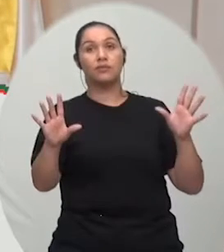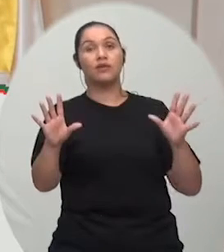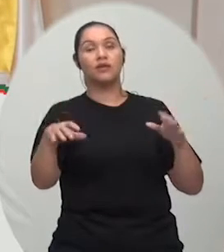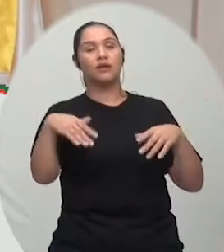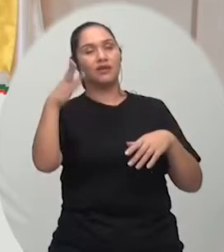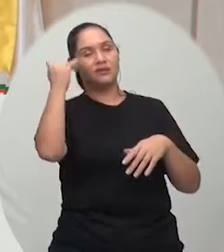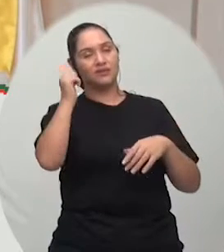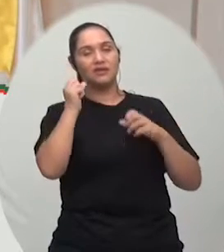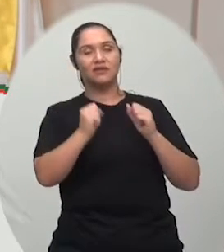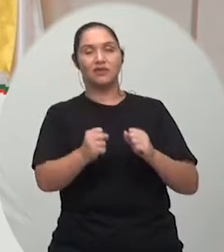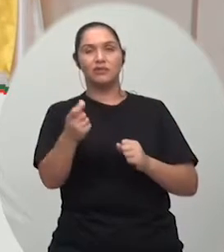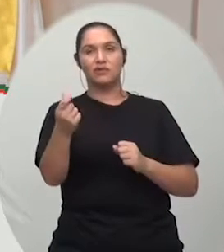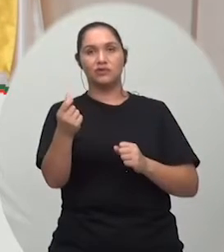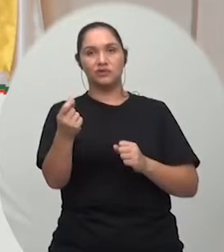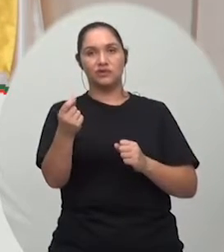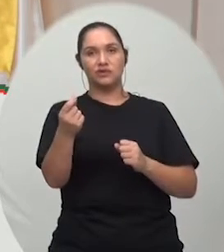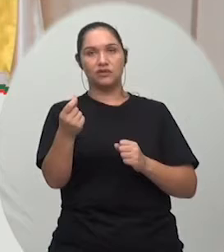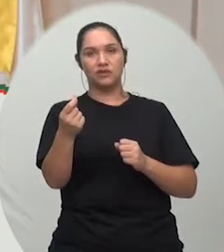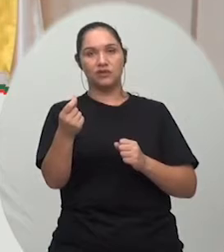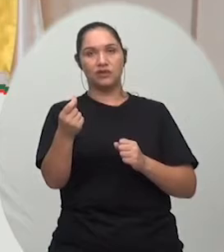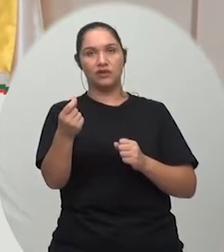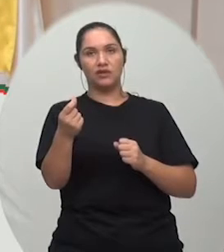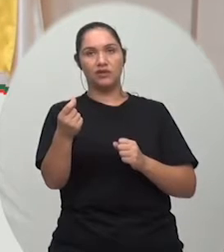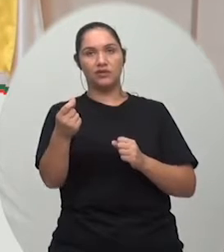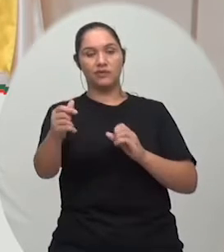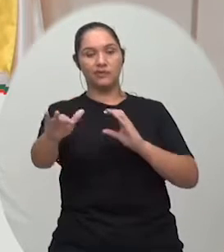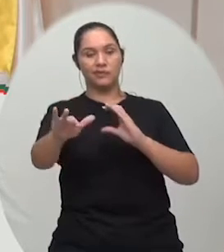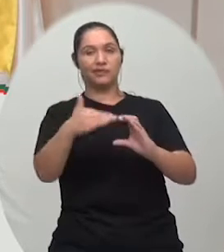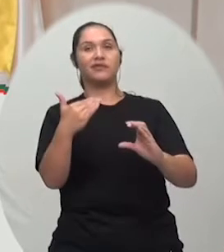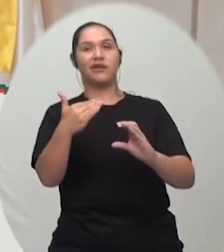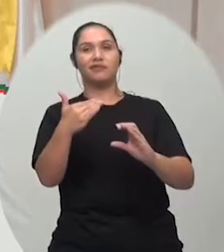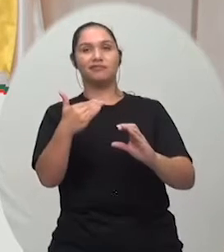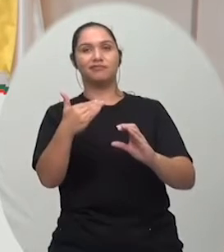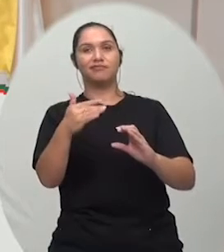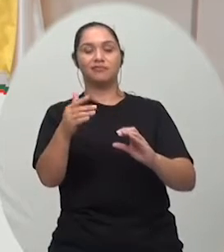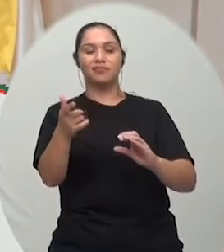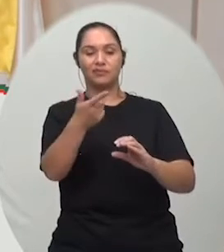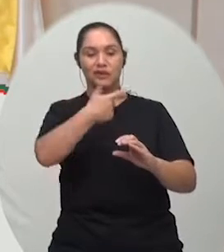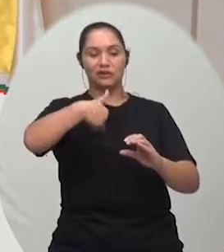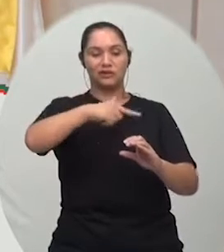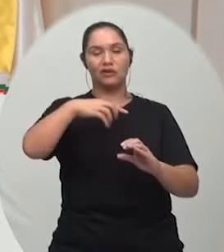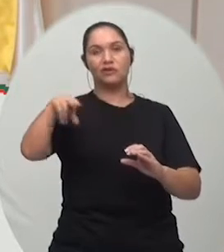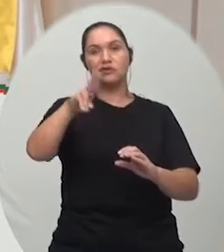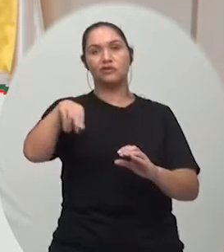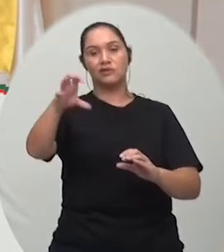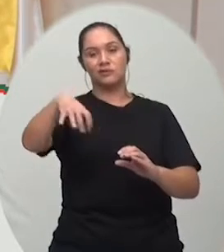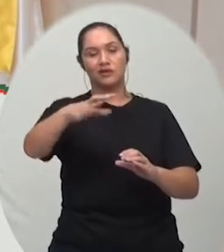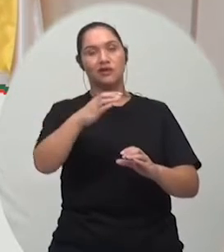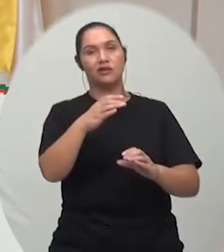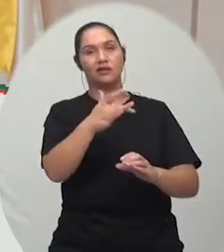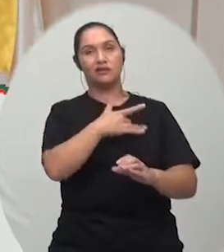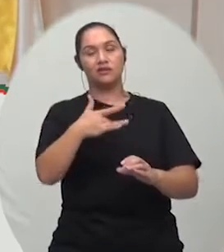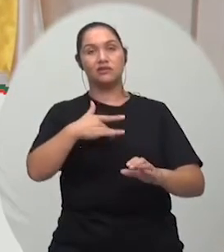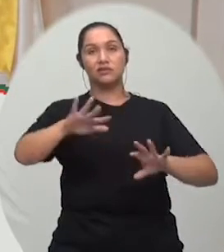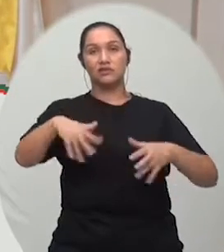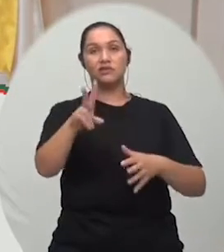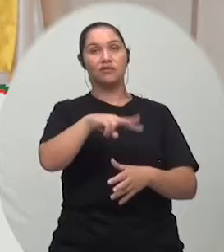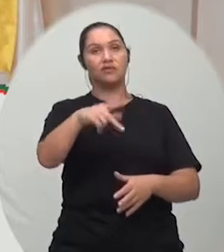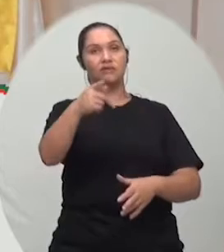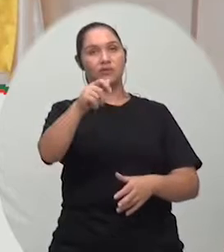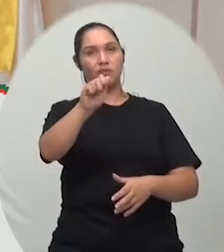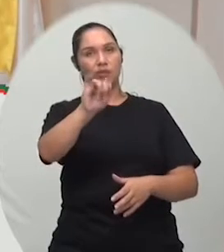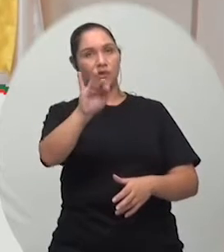desse valor de R$1 milhão para o custeio da saúde. Para encerrar, vereador Paiol, Vossa Excelência tem razão. Tem